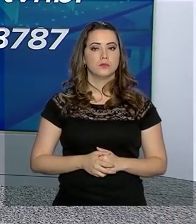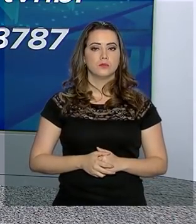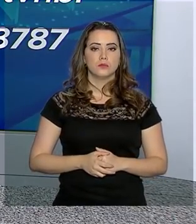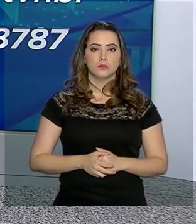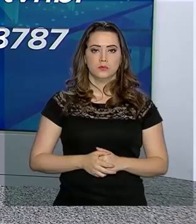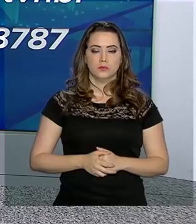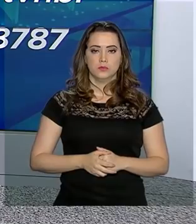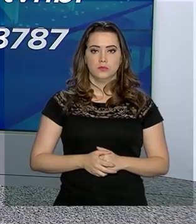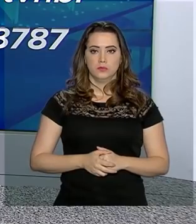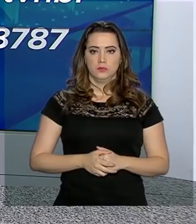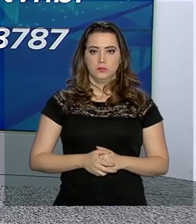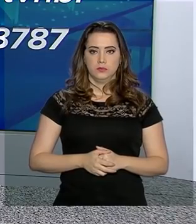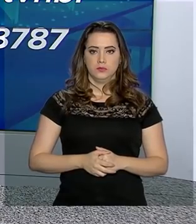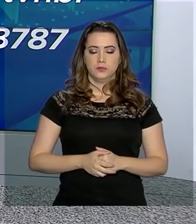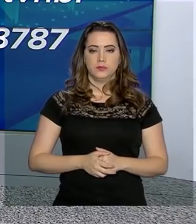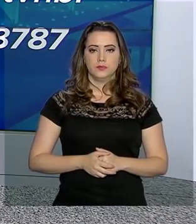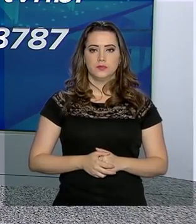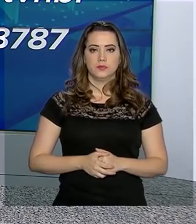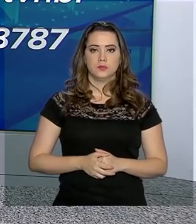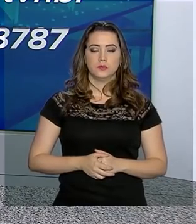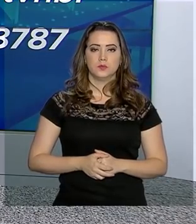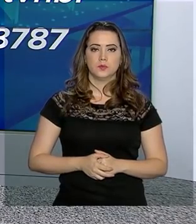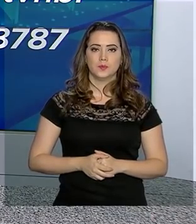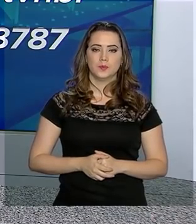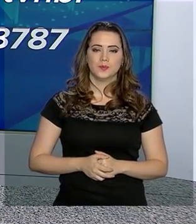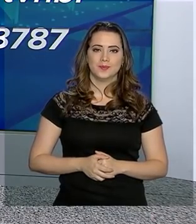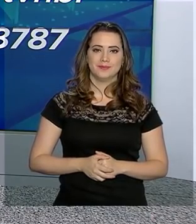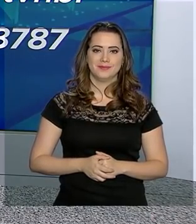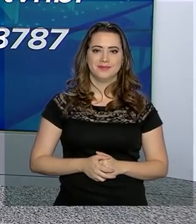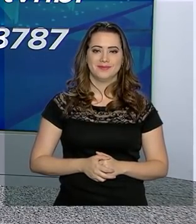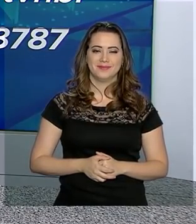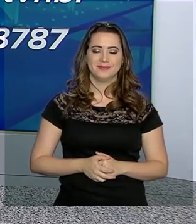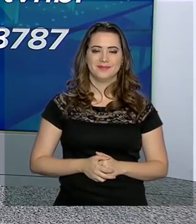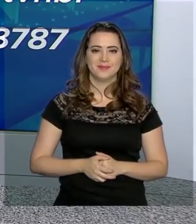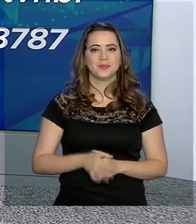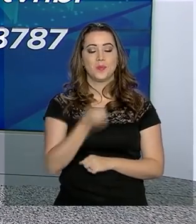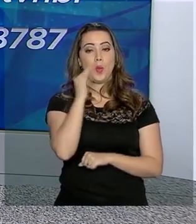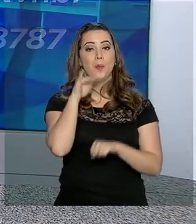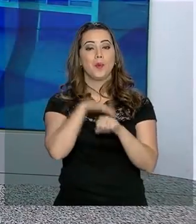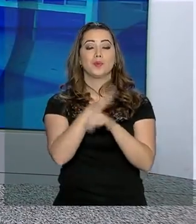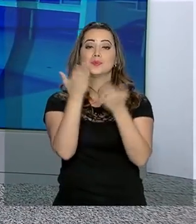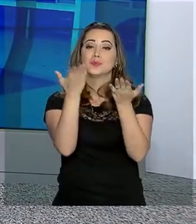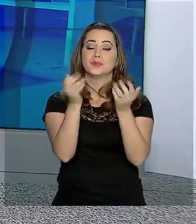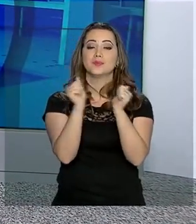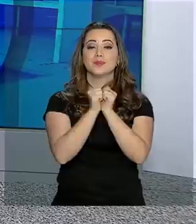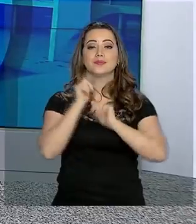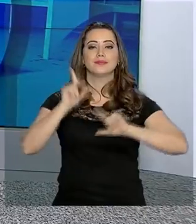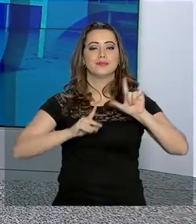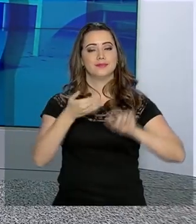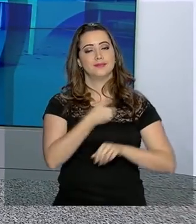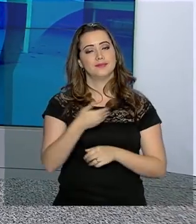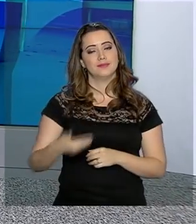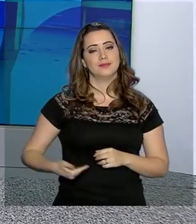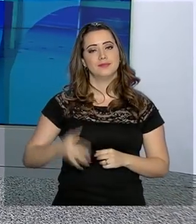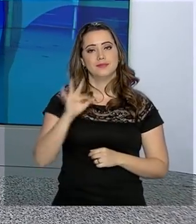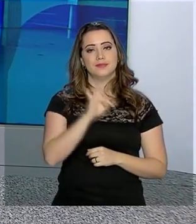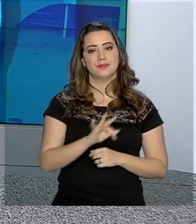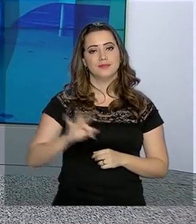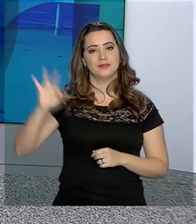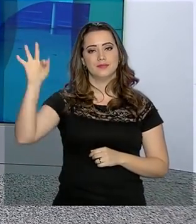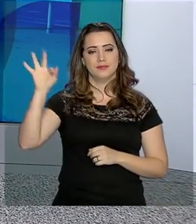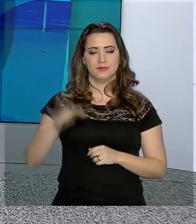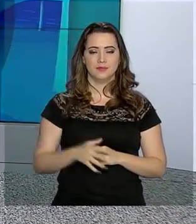-9867-8787. Uma boa noite para você e continue com a gente na